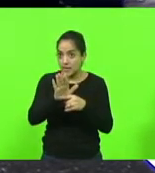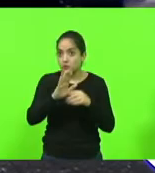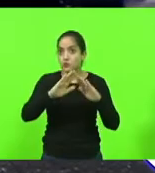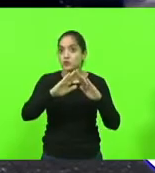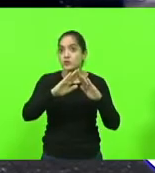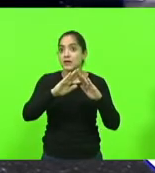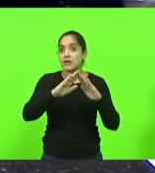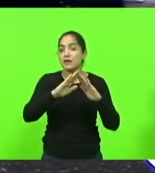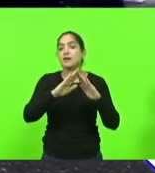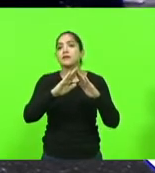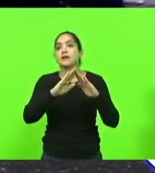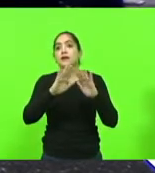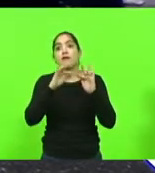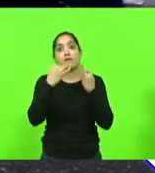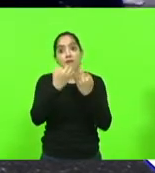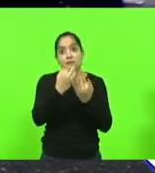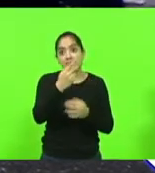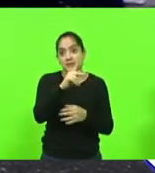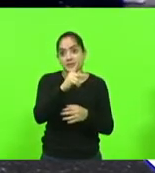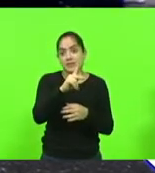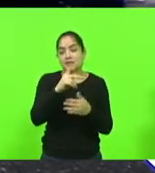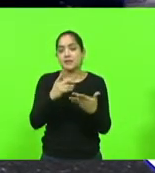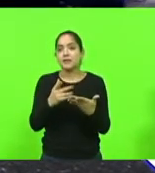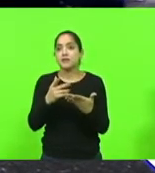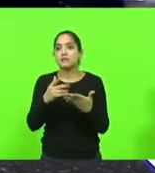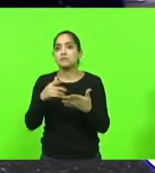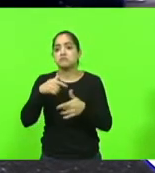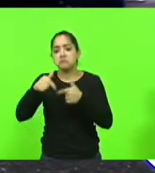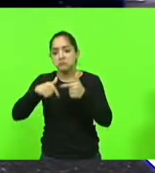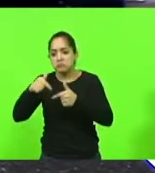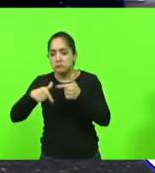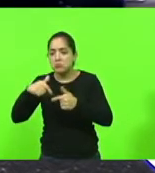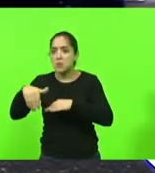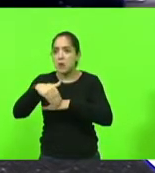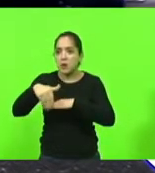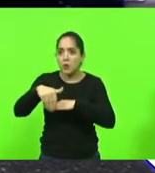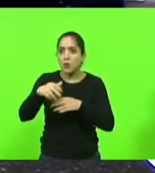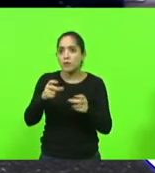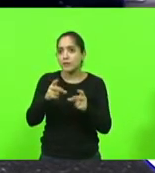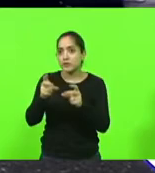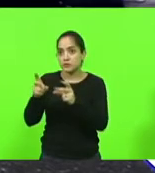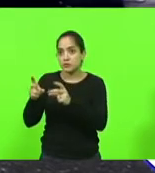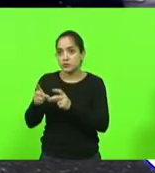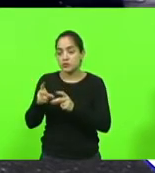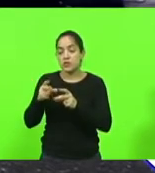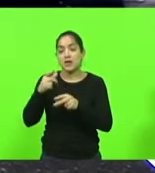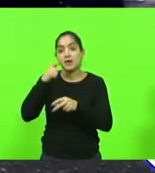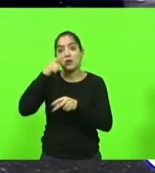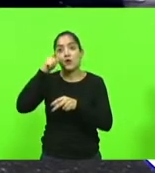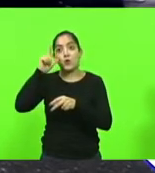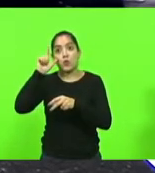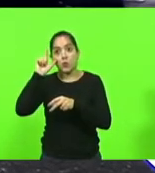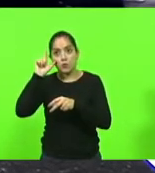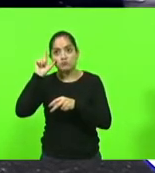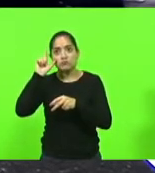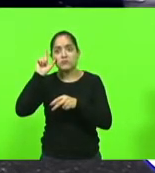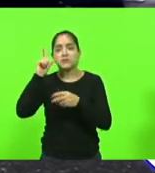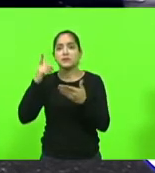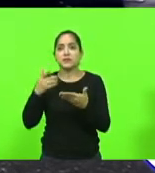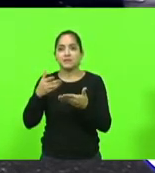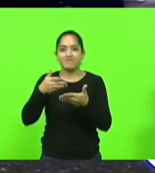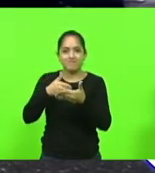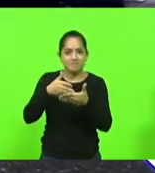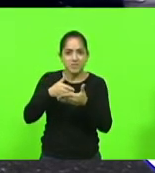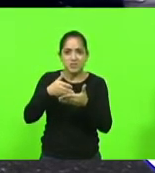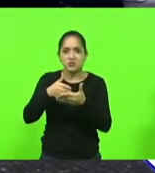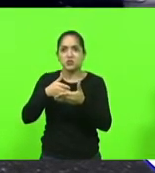17 anos, e ele, muito trabalhador, vendia. Até que ontem, antes de ontem, a prefeitura, de forma truculenta, o impediu